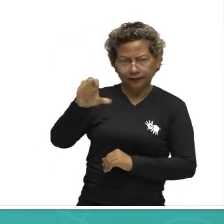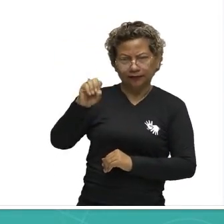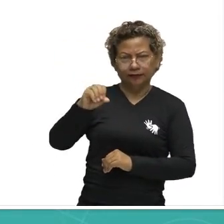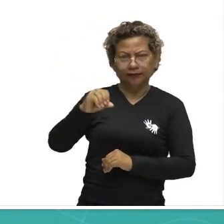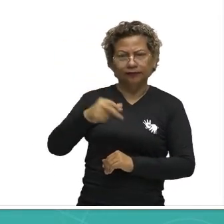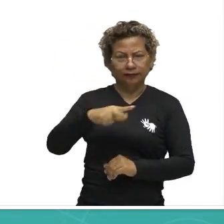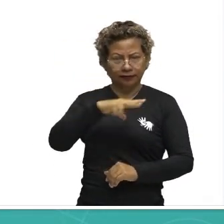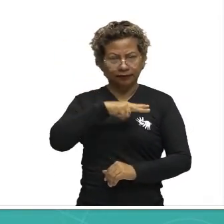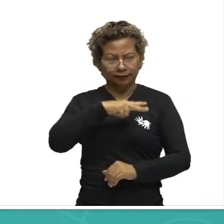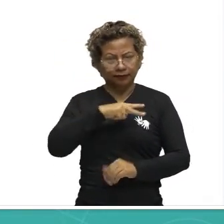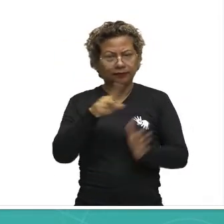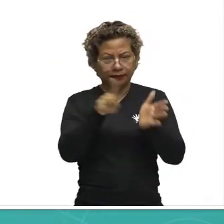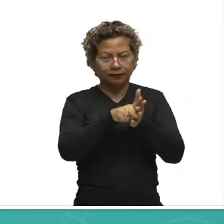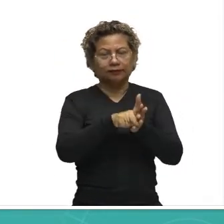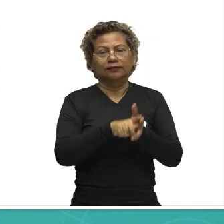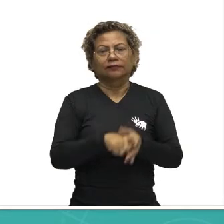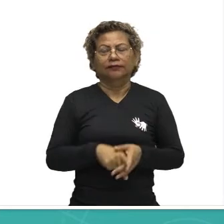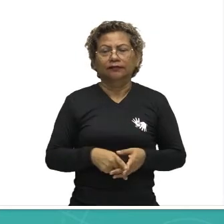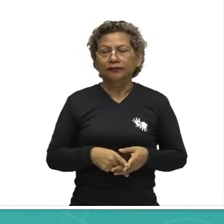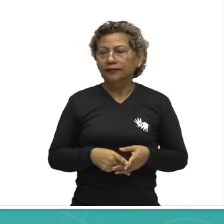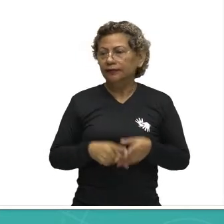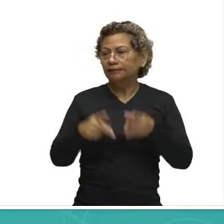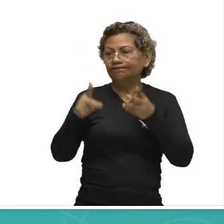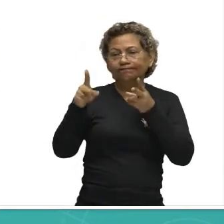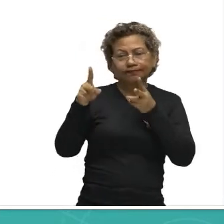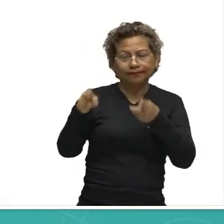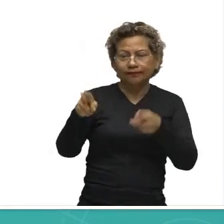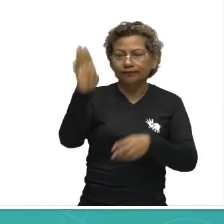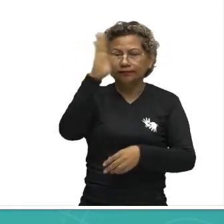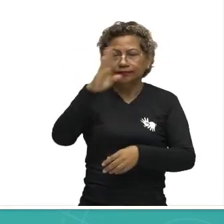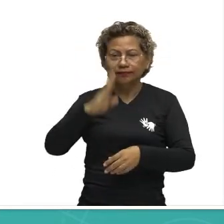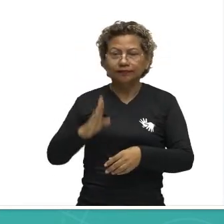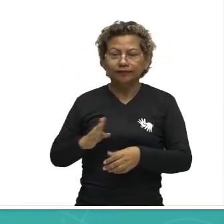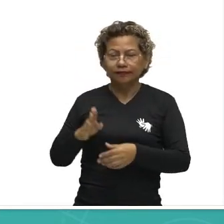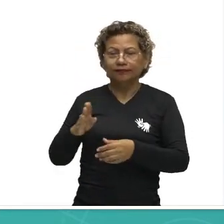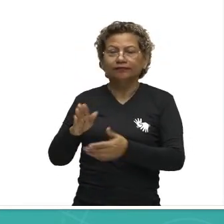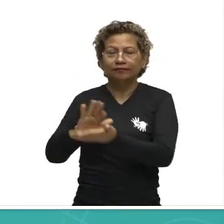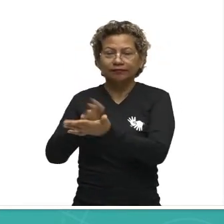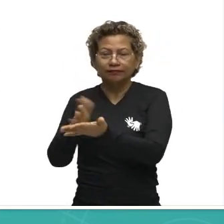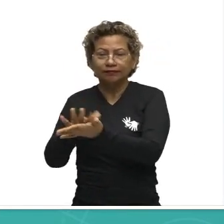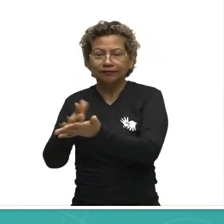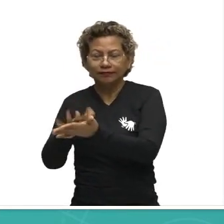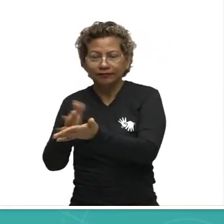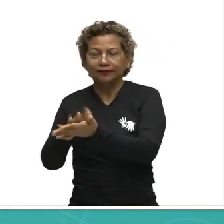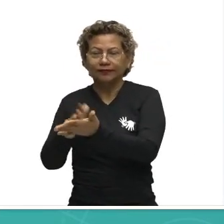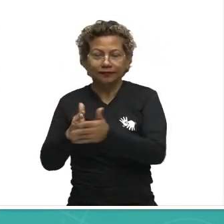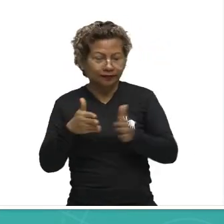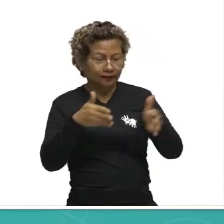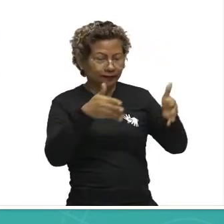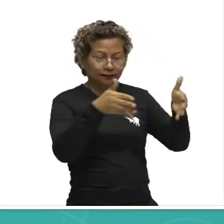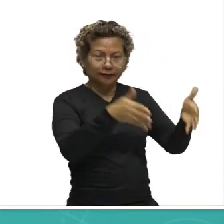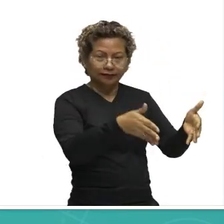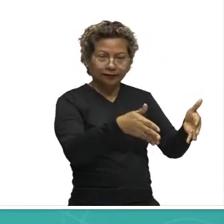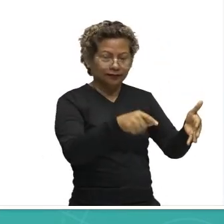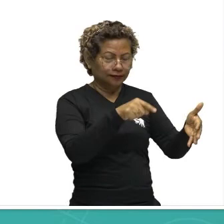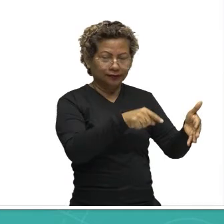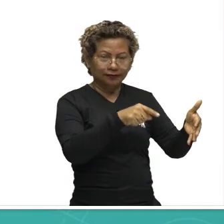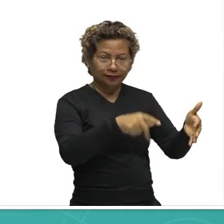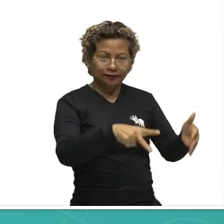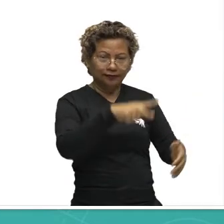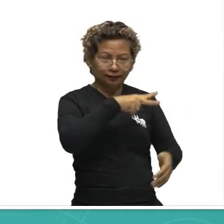o samba. O samba tem origem onde? No Rio de Janeiro, aqui no Brasil. Mas se tocado lá fora, vão falar, ah, o samba do